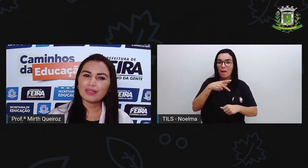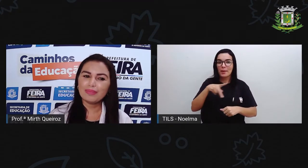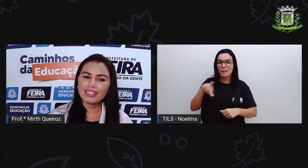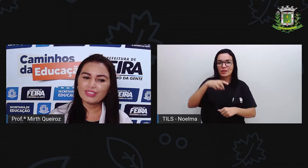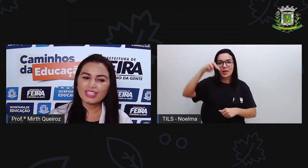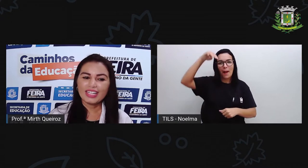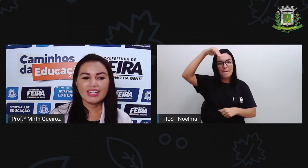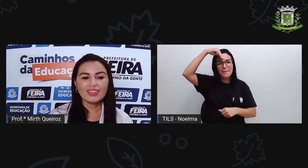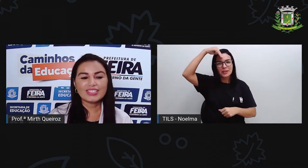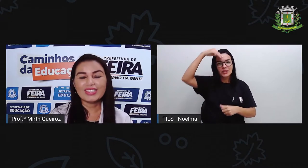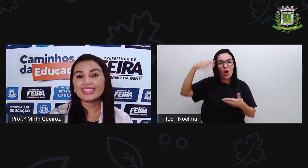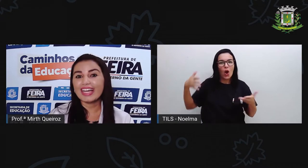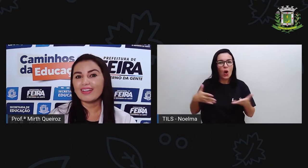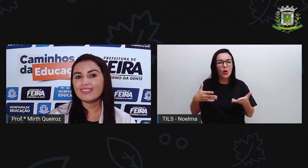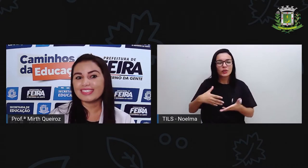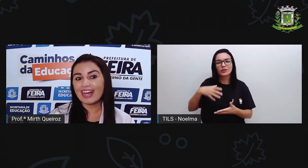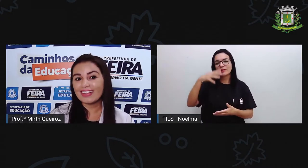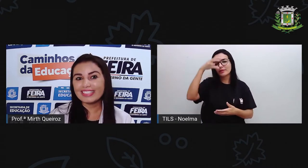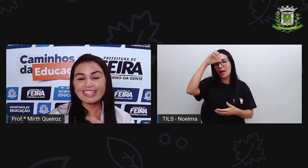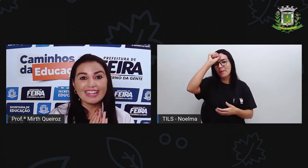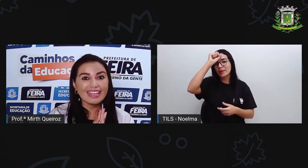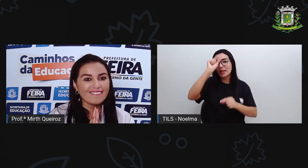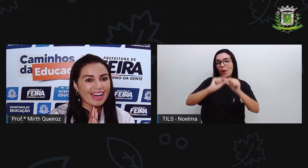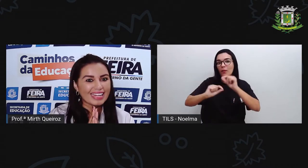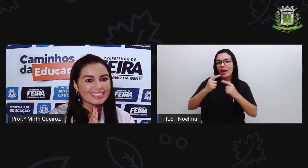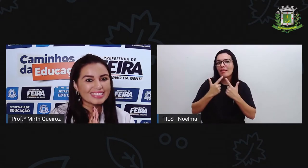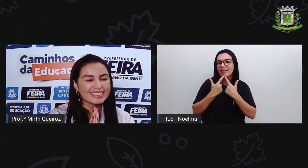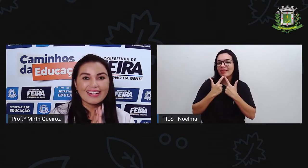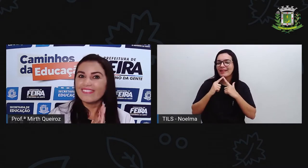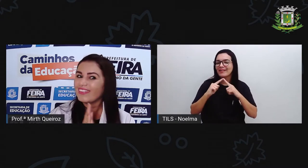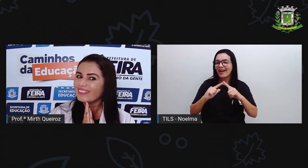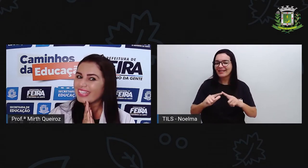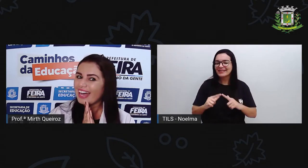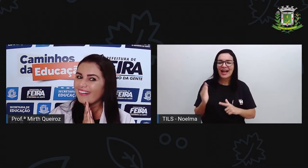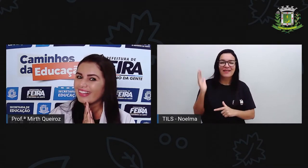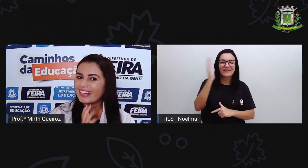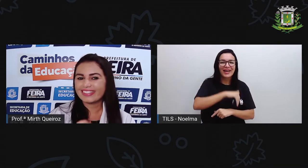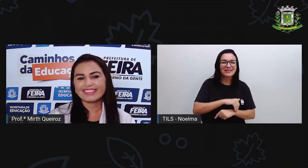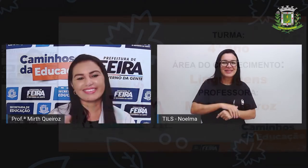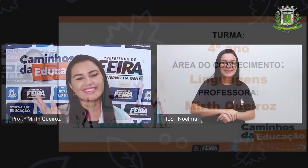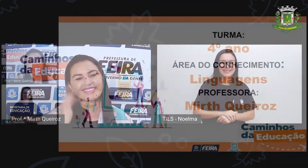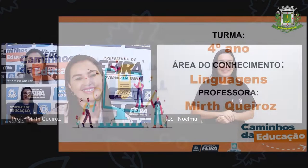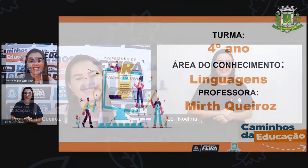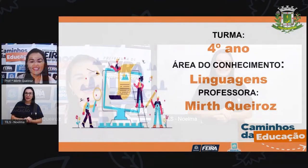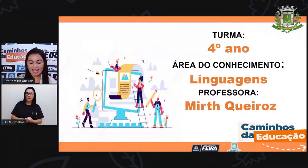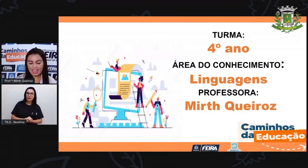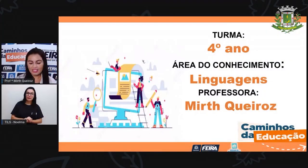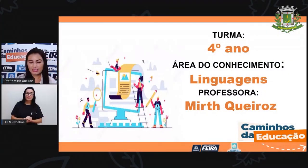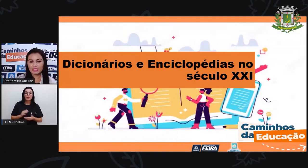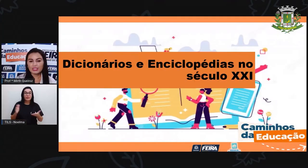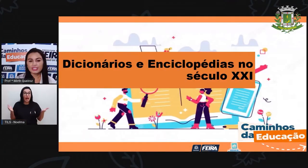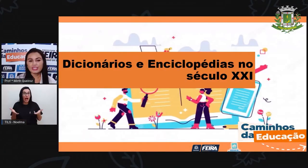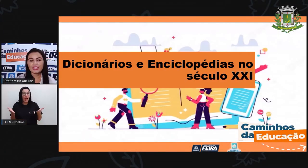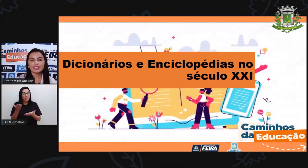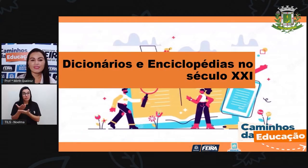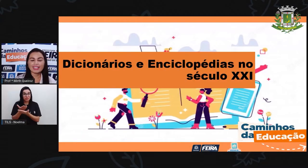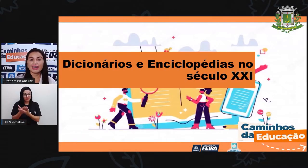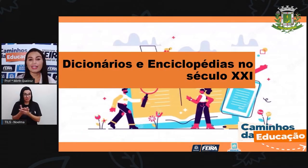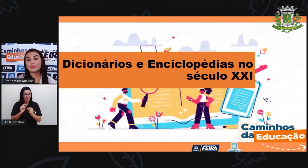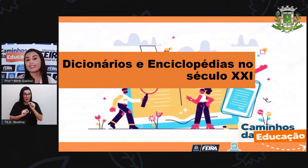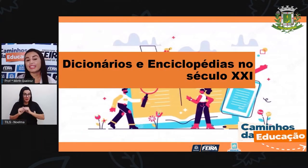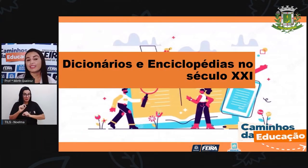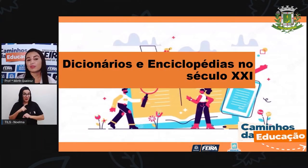professora Mirthi e hoje nós teremos aula de linguagem. Vamos à aula? Na aula de hoje nós